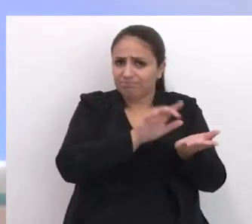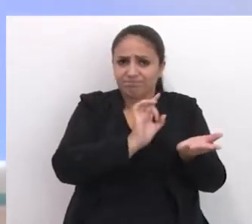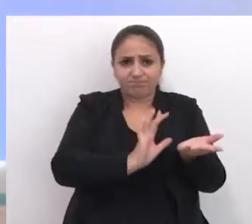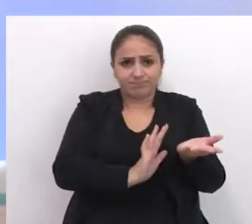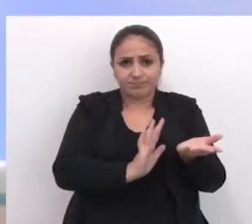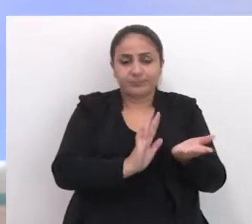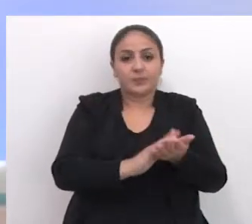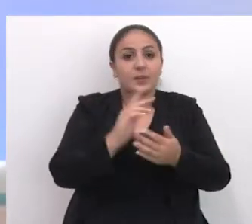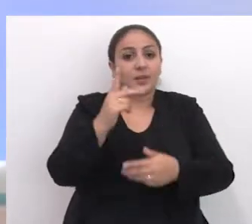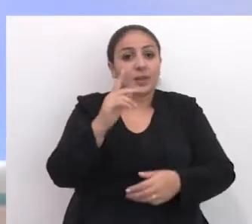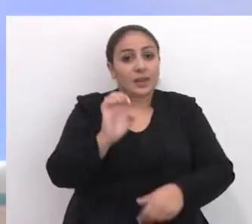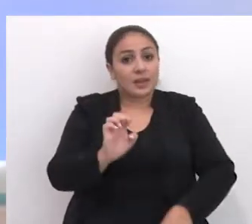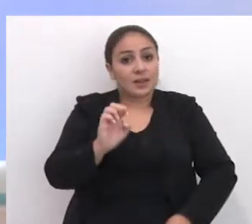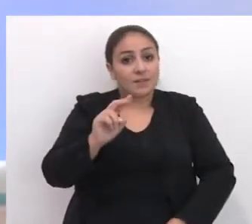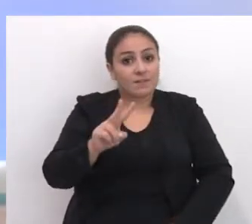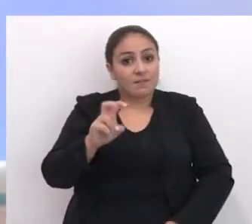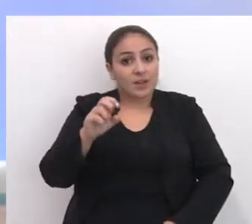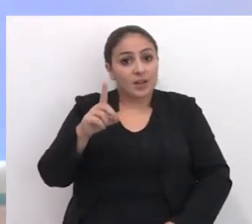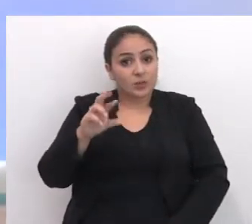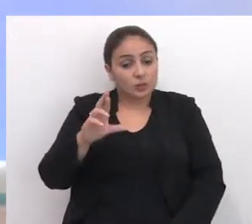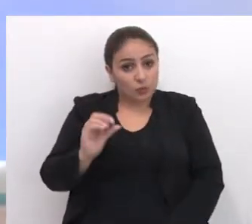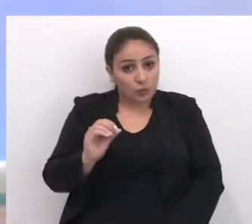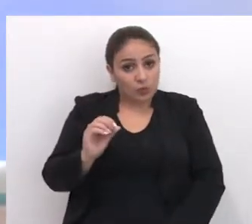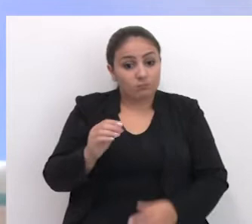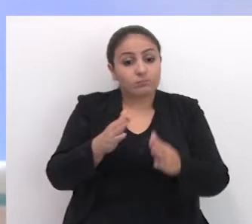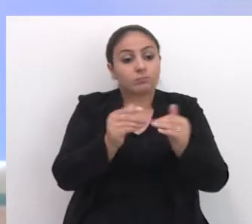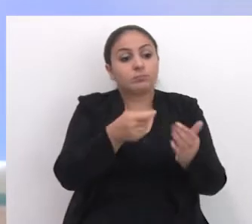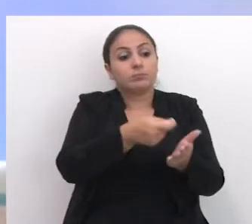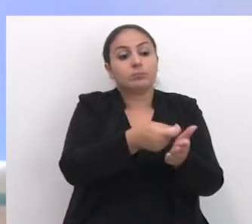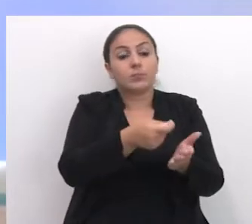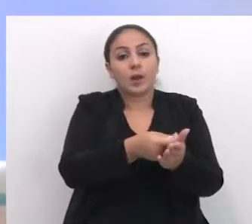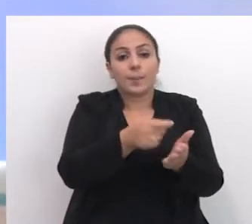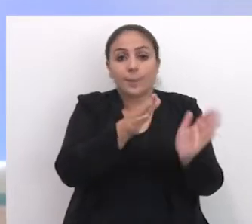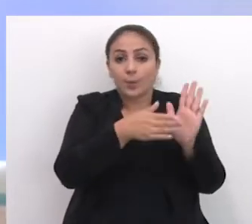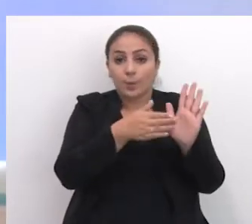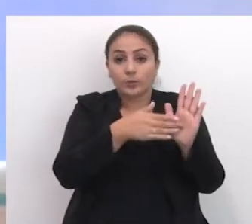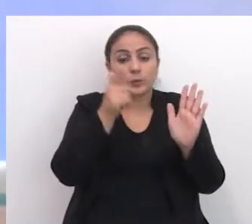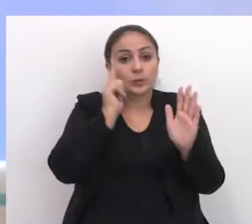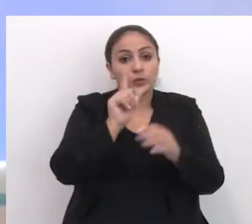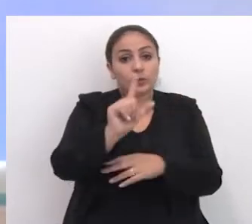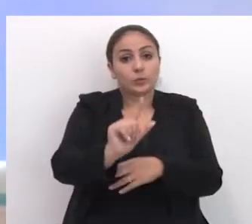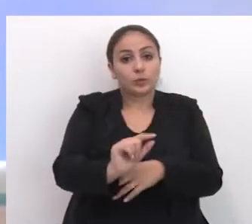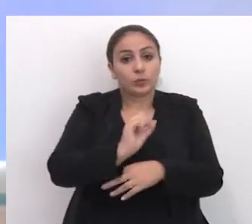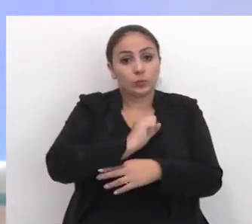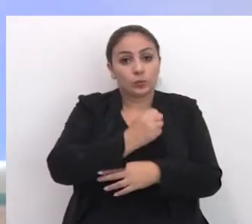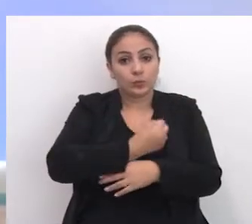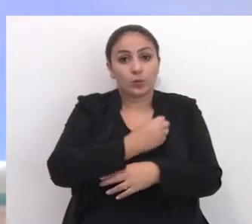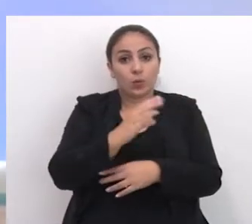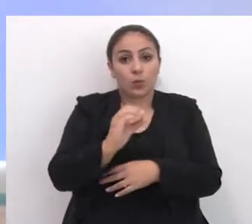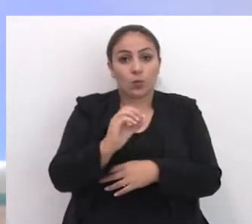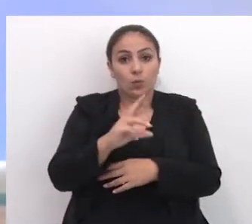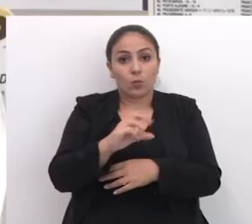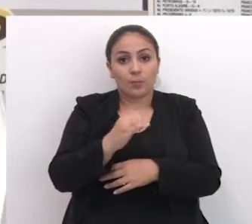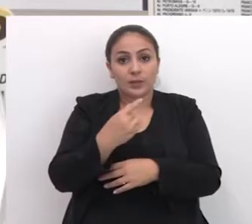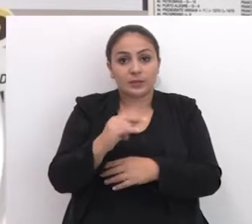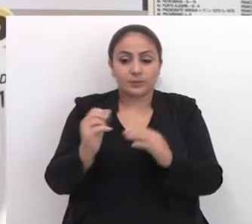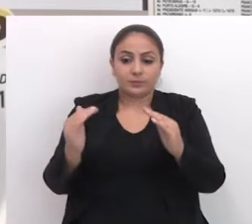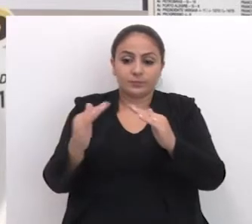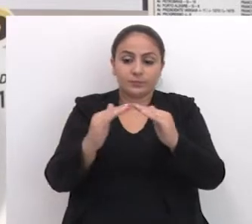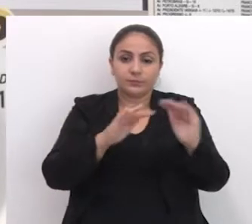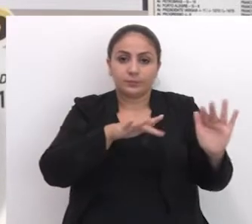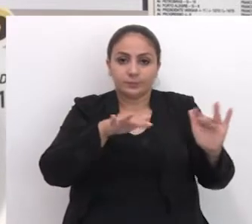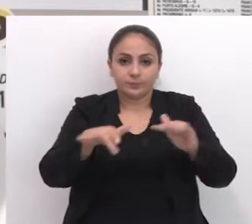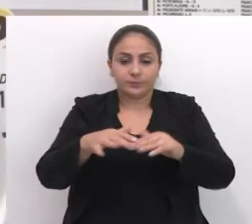papel, levando o comunista a cobrar a efetivação das propostas para reduzir o número de ocupações. Nós